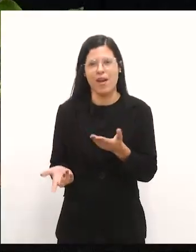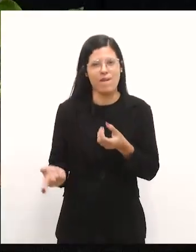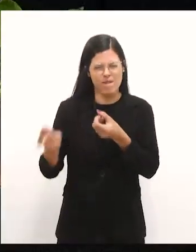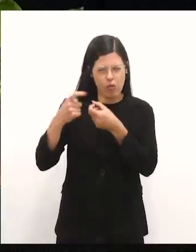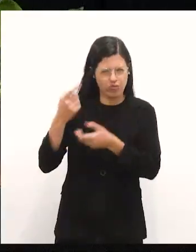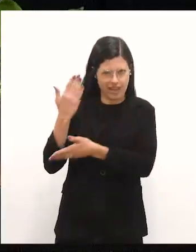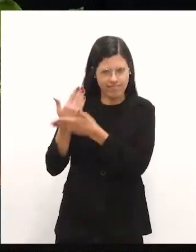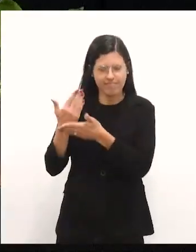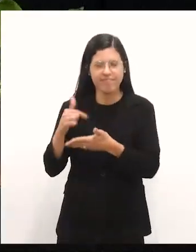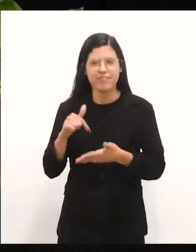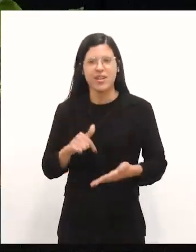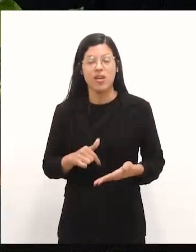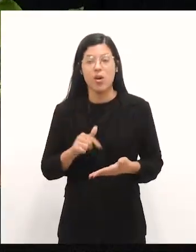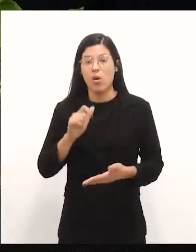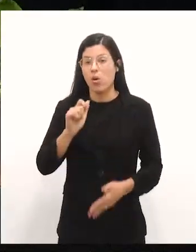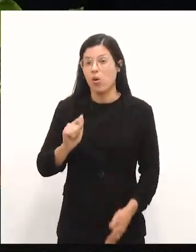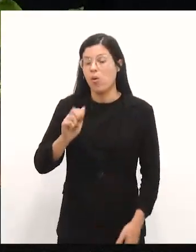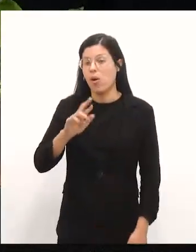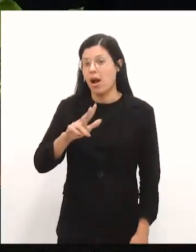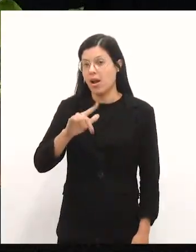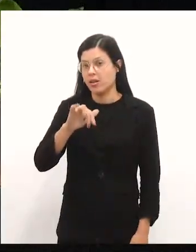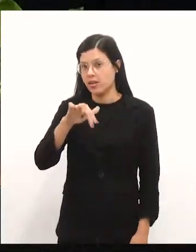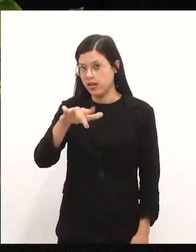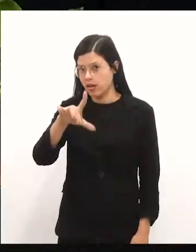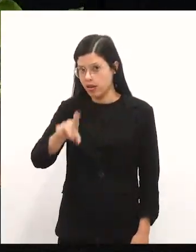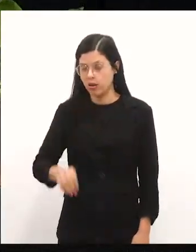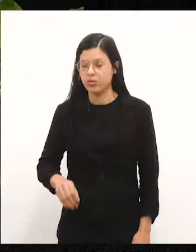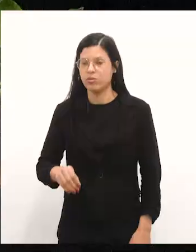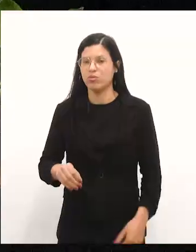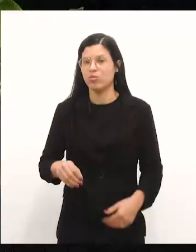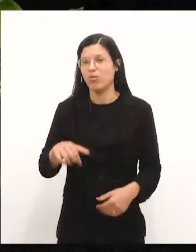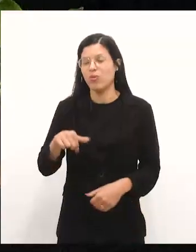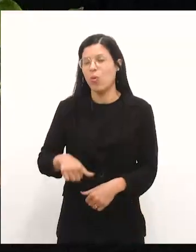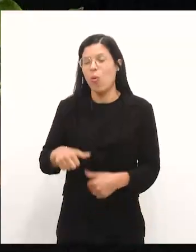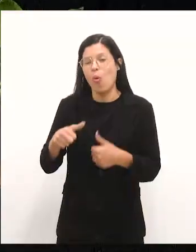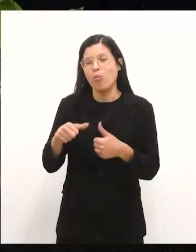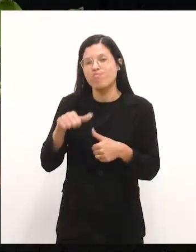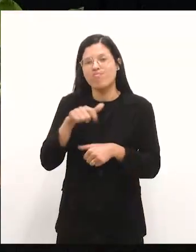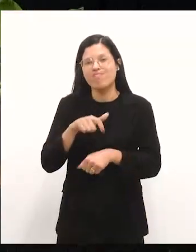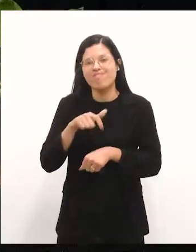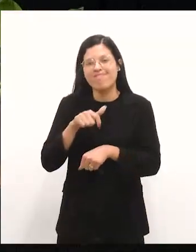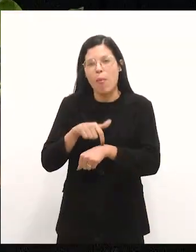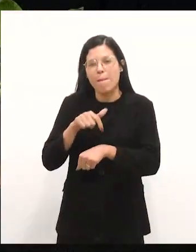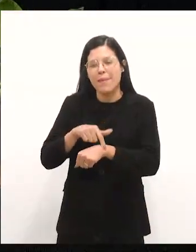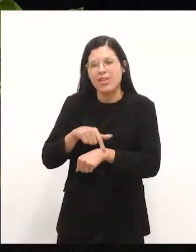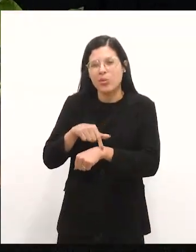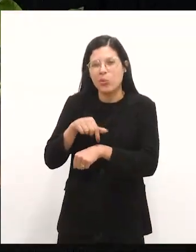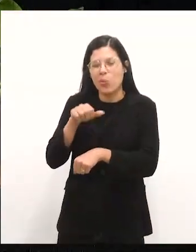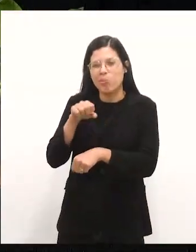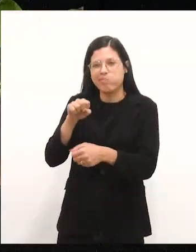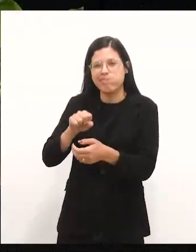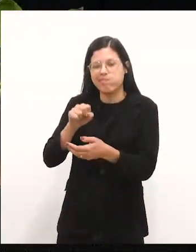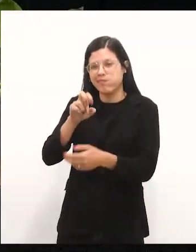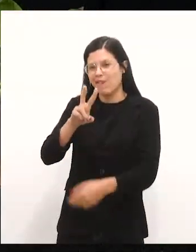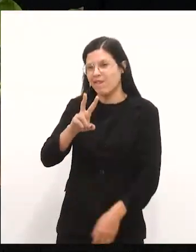frente. Alexandre, o Arlindo ficou em estado vegetativo 8 anos e pouco, né?